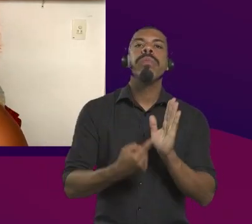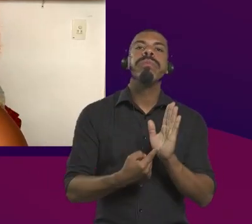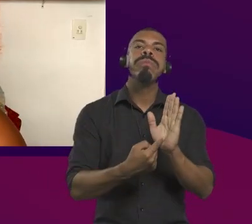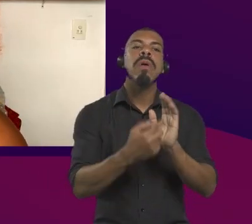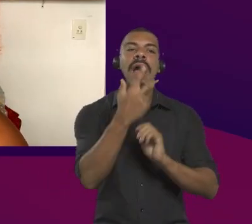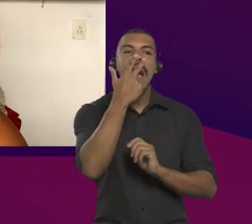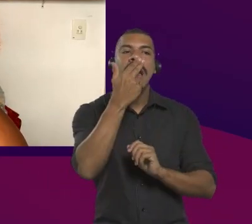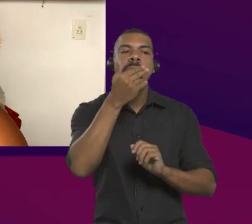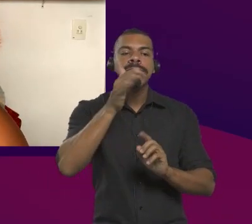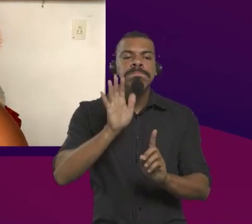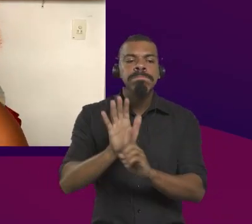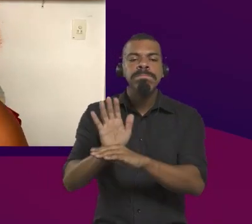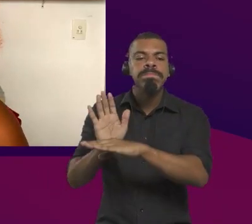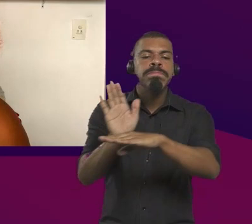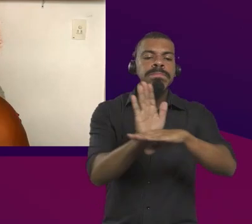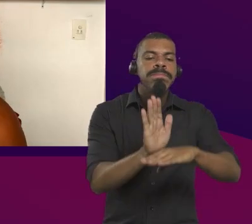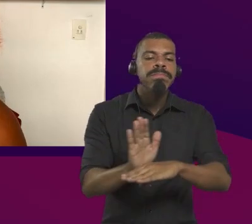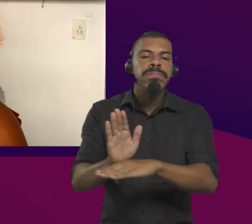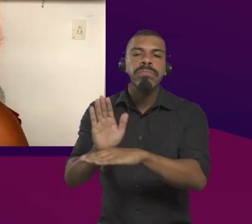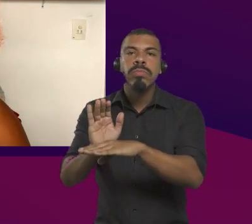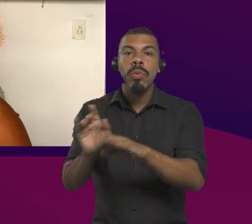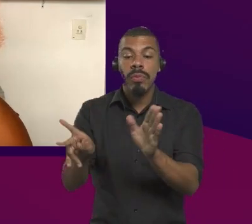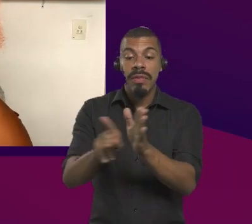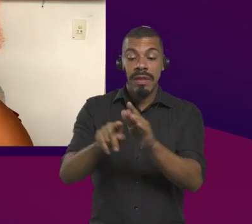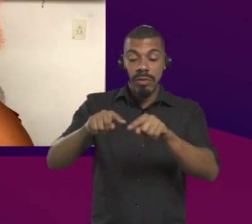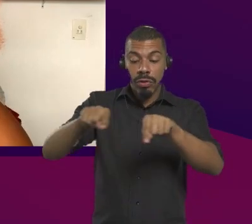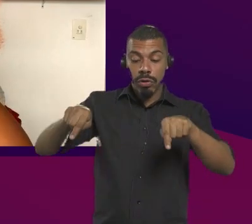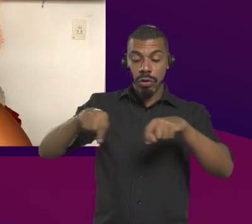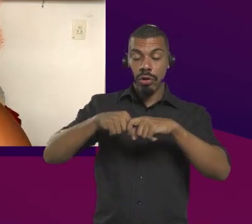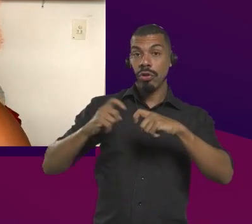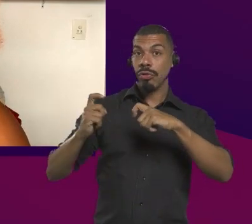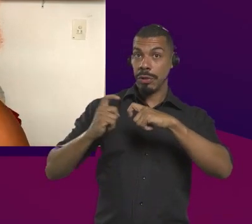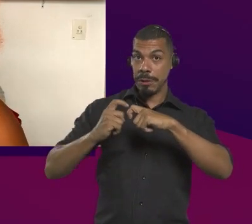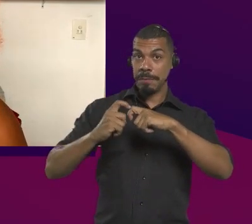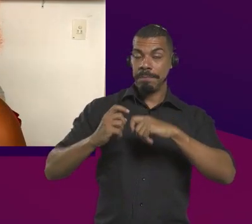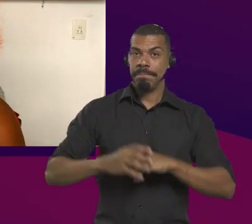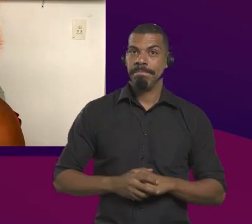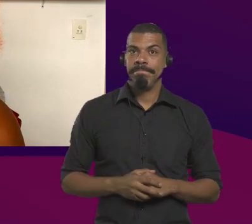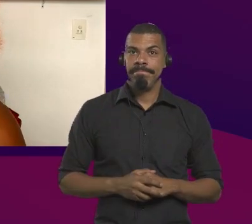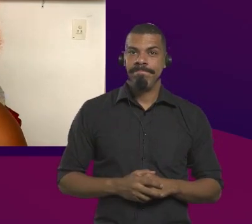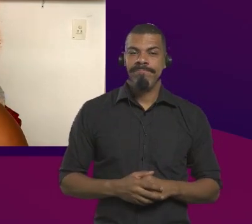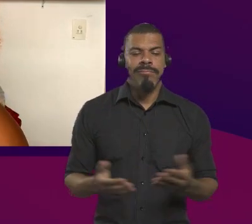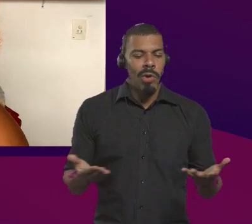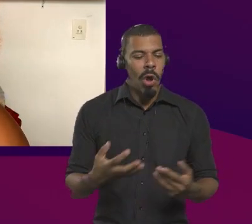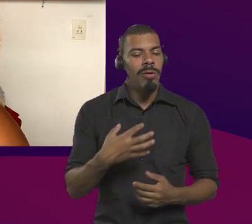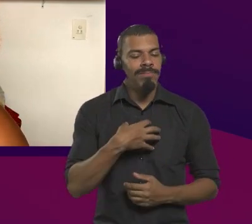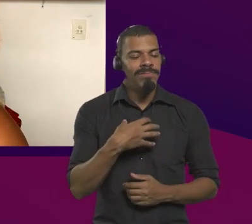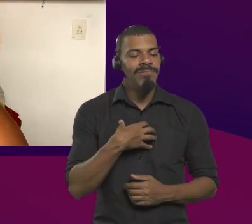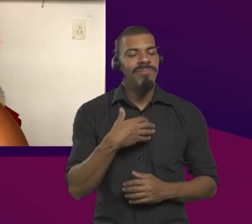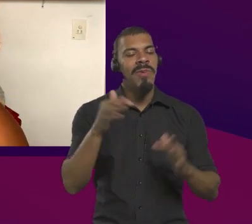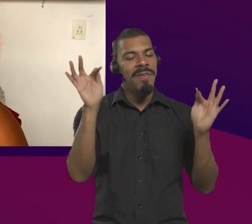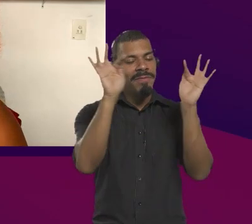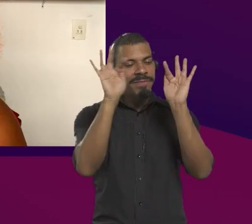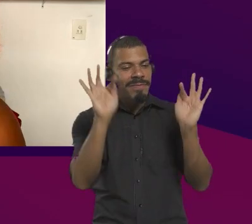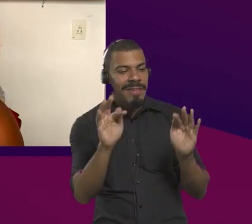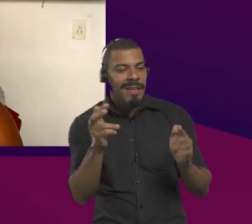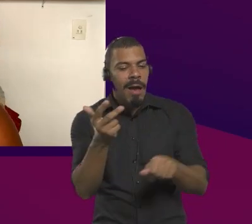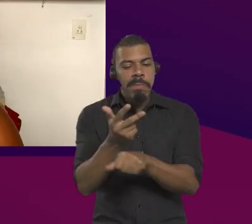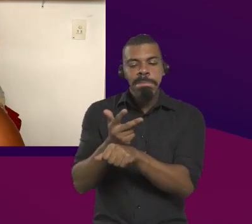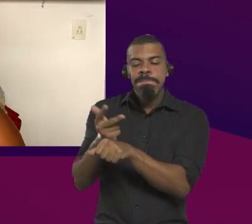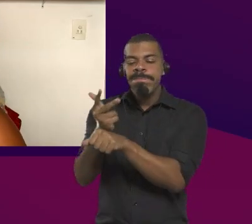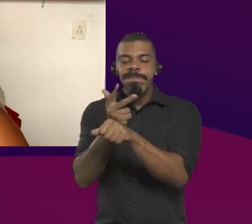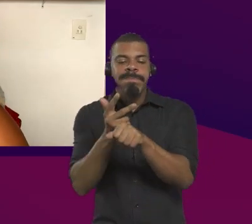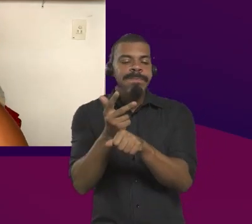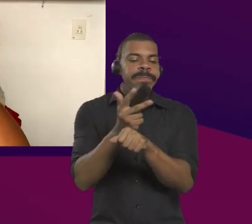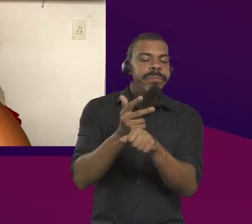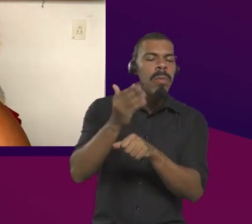isso? O que você vê dentro do consultório? Hoje, eu fico muito feliz que as pessoas me procuram já mais